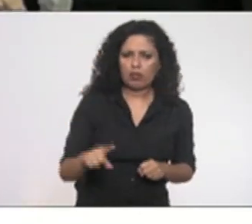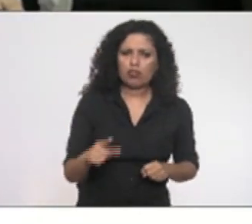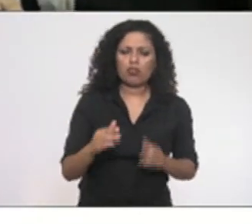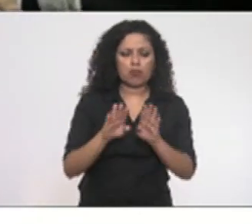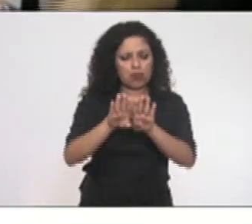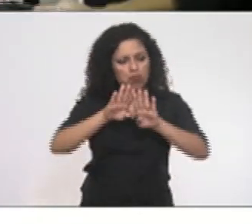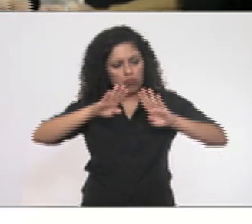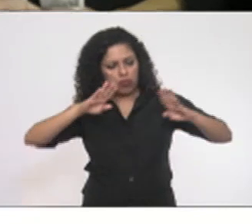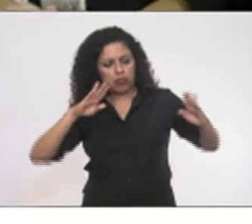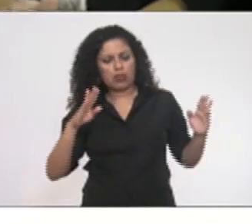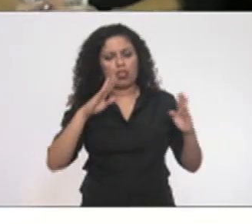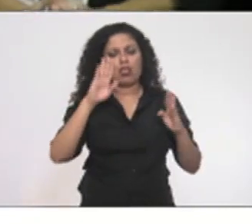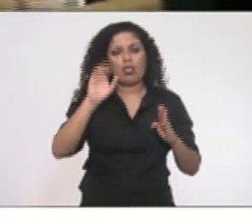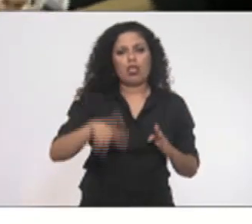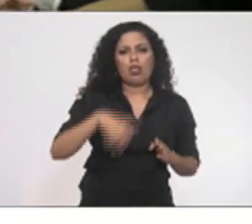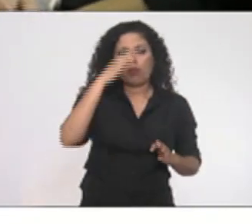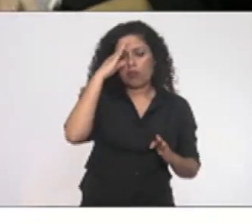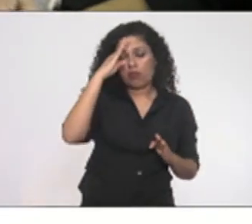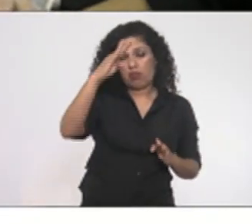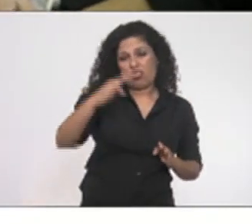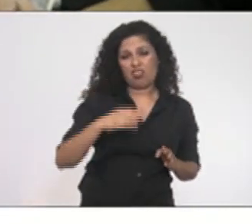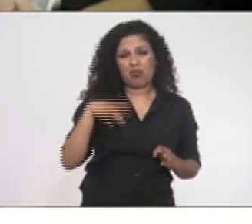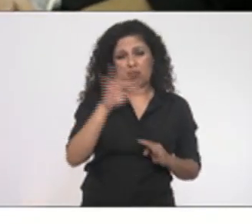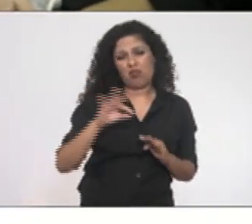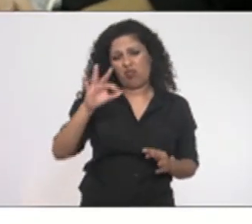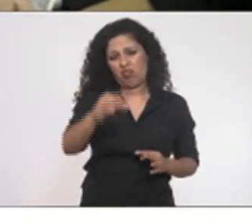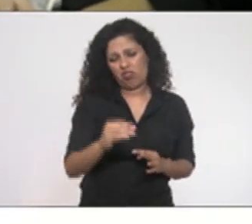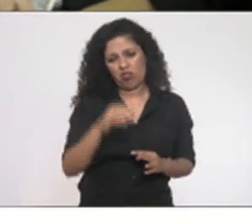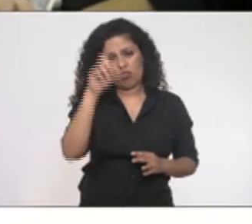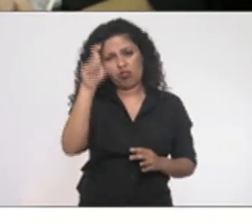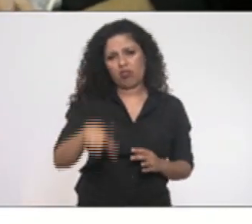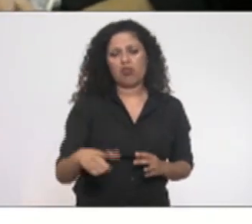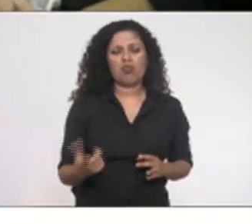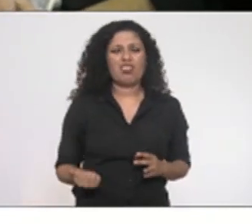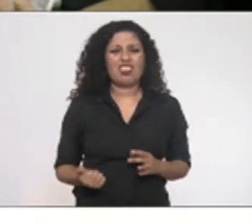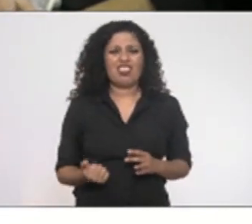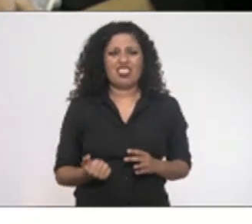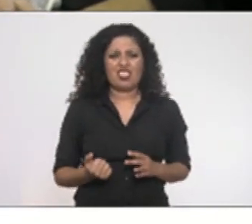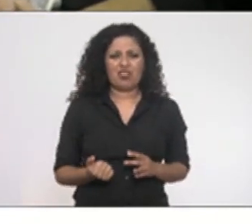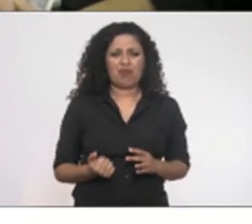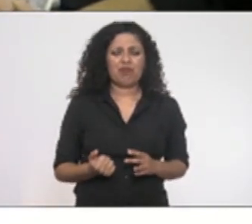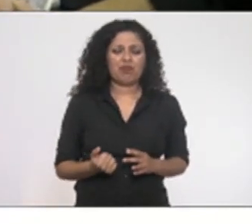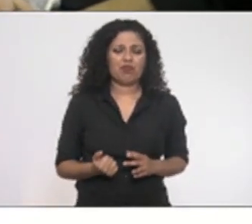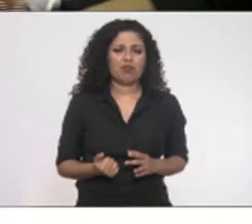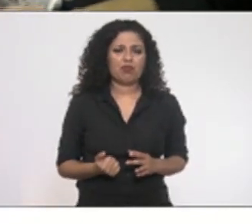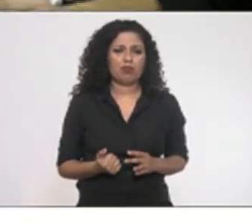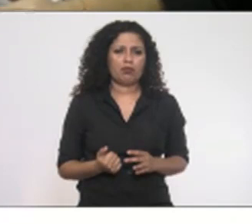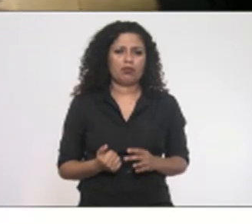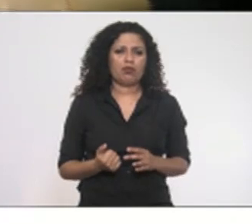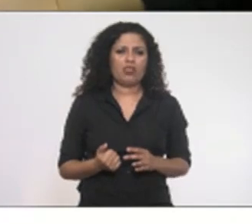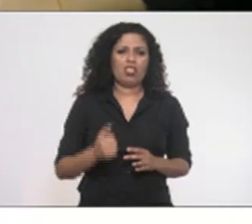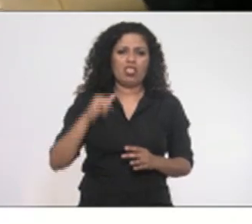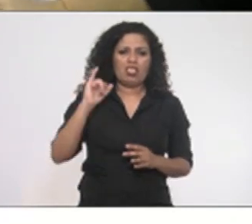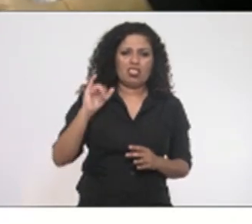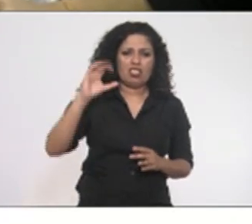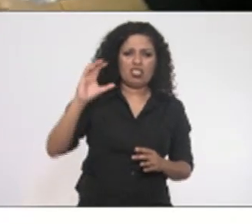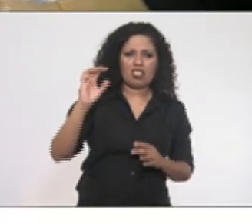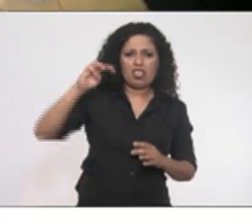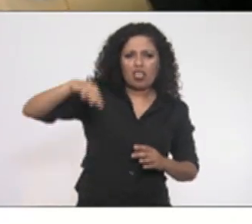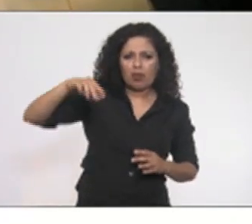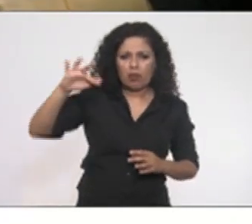CONFAS. O principal deles que tem agora, que está para ser assinado, é o ajuste CNF número 3